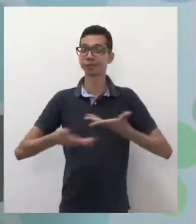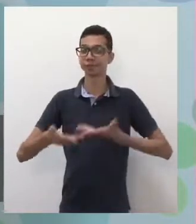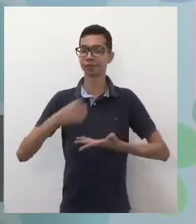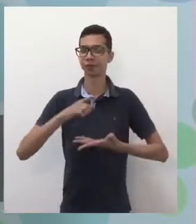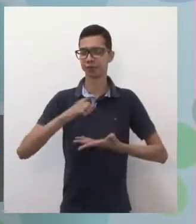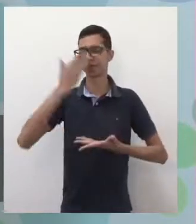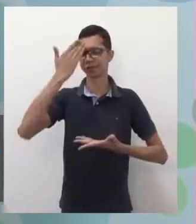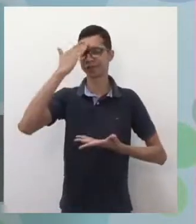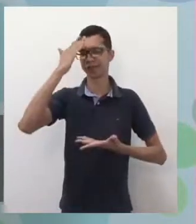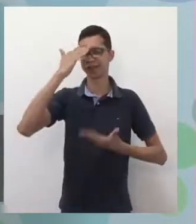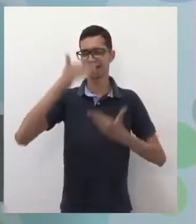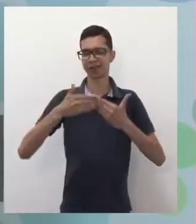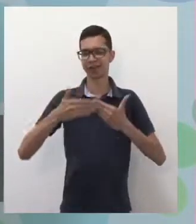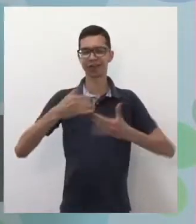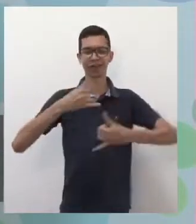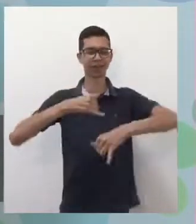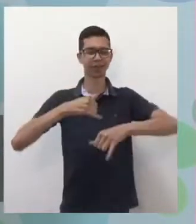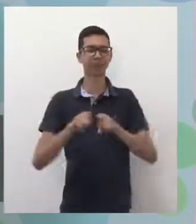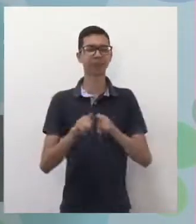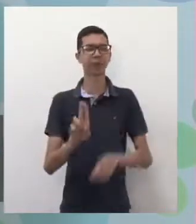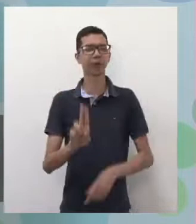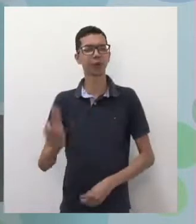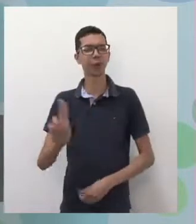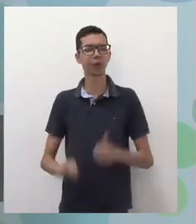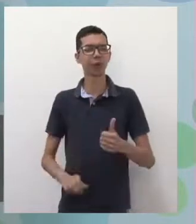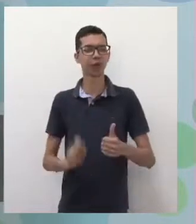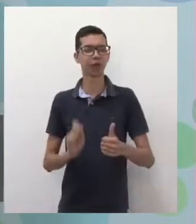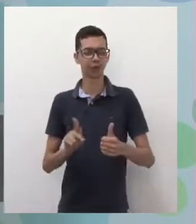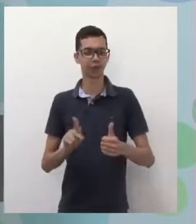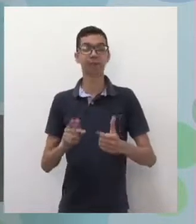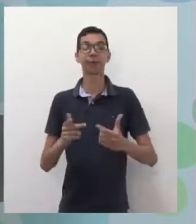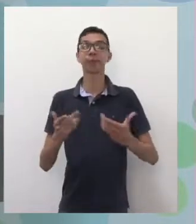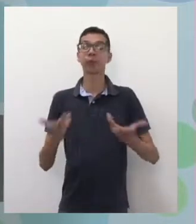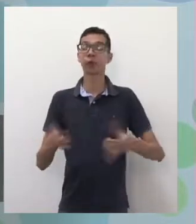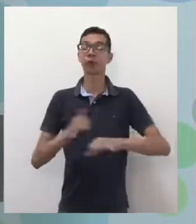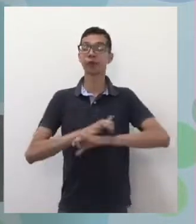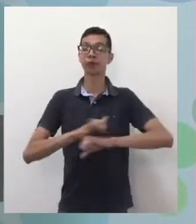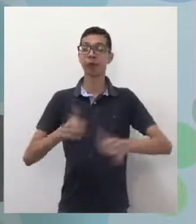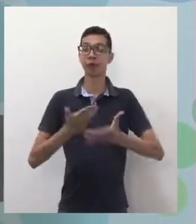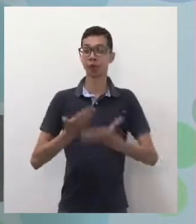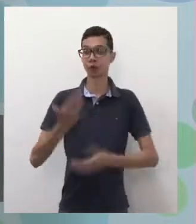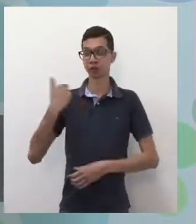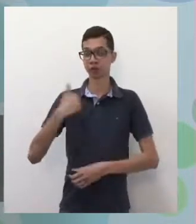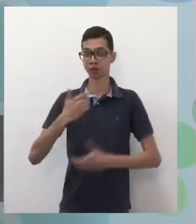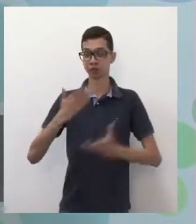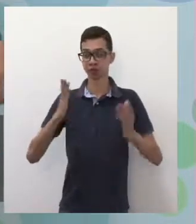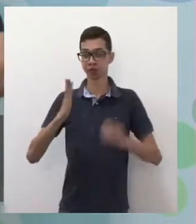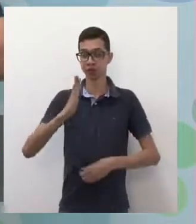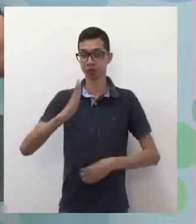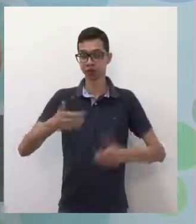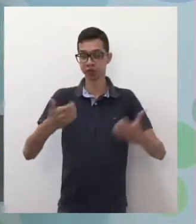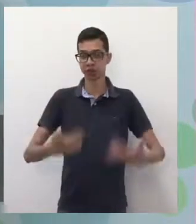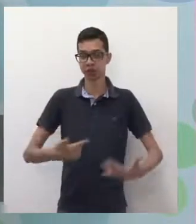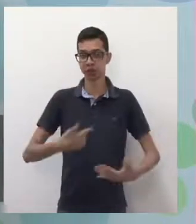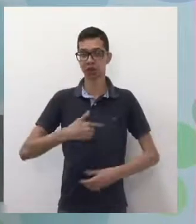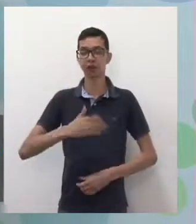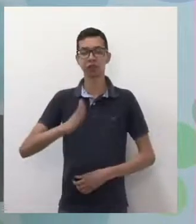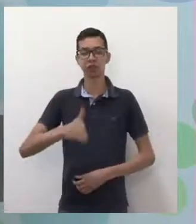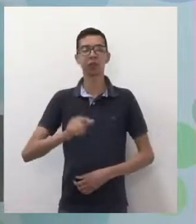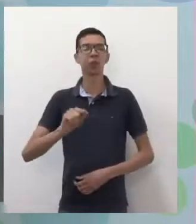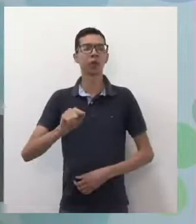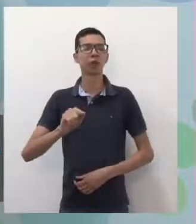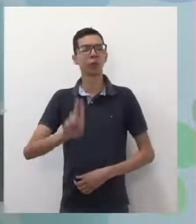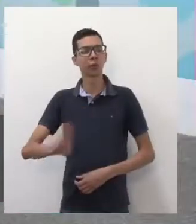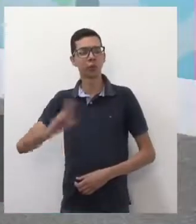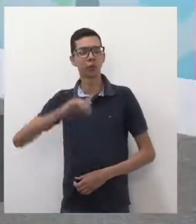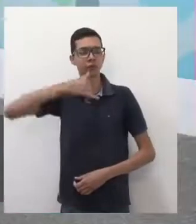de energia elétrica e consumo. Tá? A gente tinha falado na aula passada de consumo elétrico,